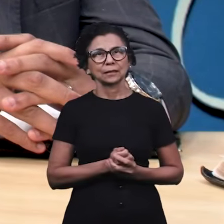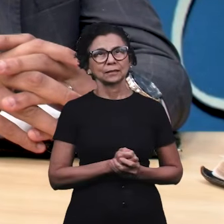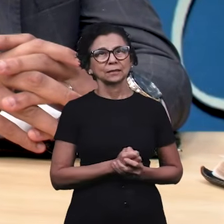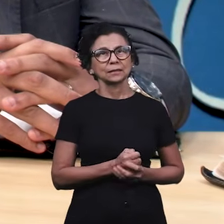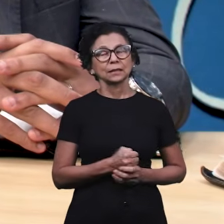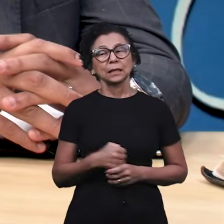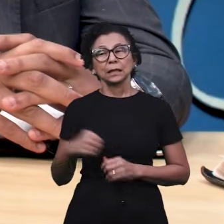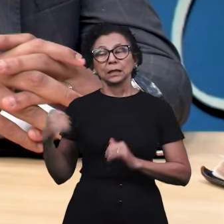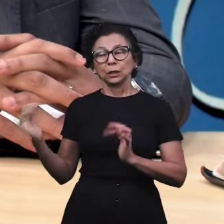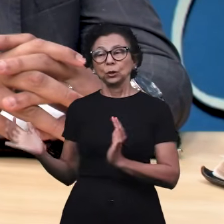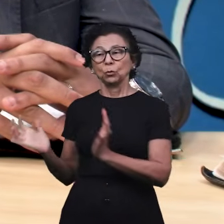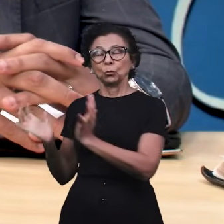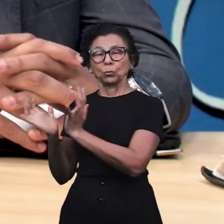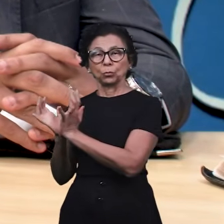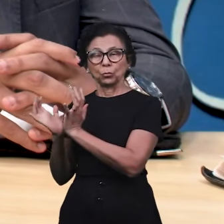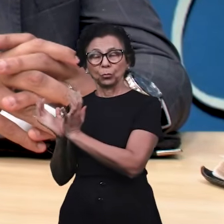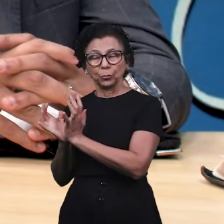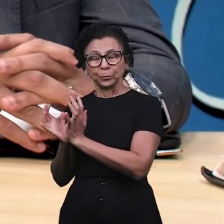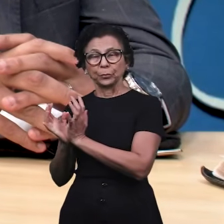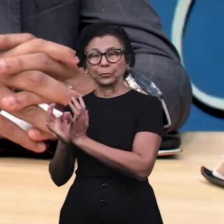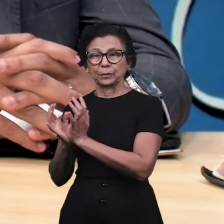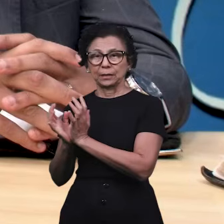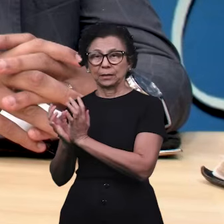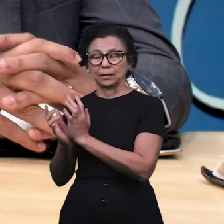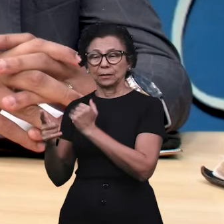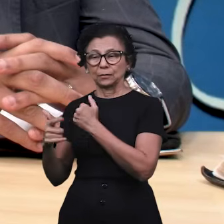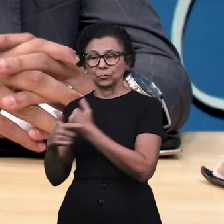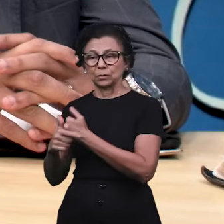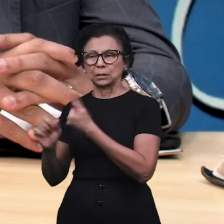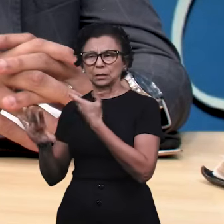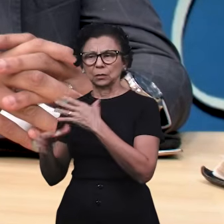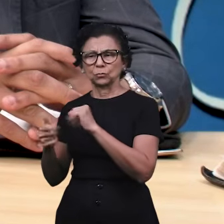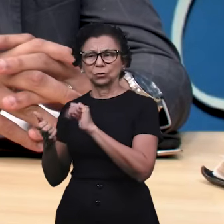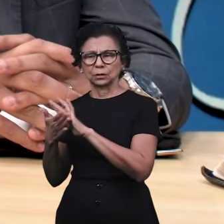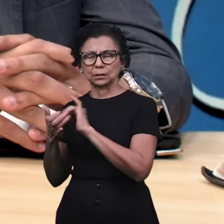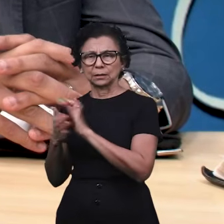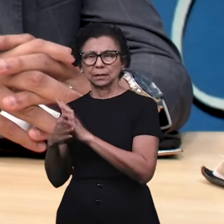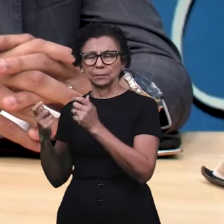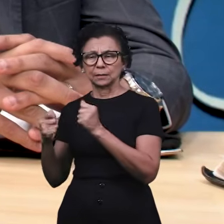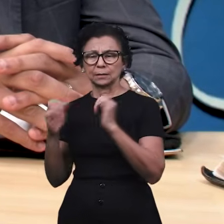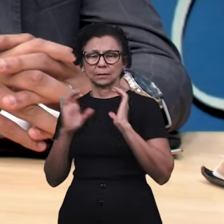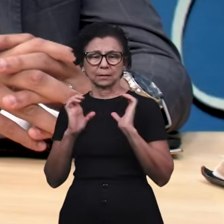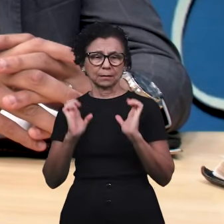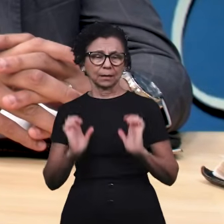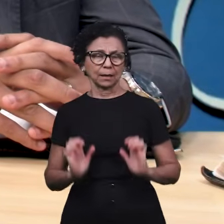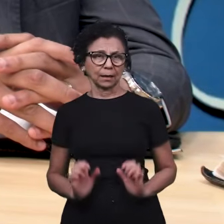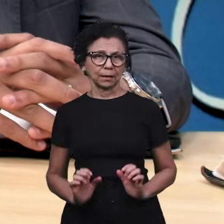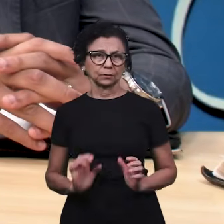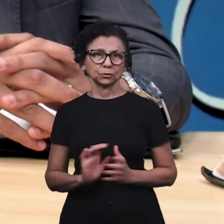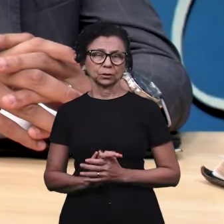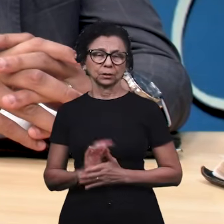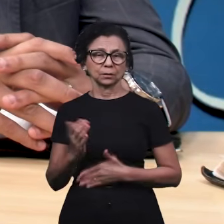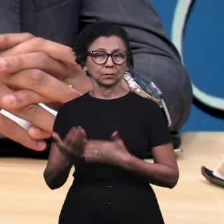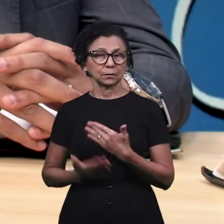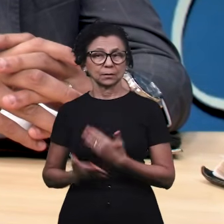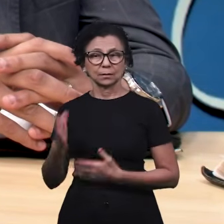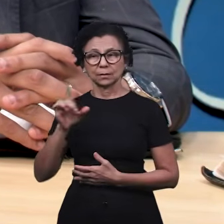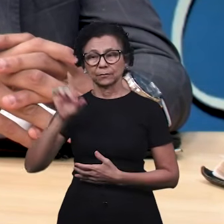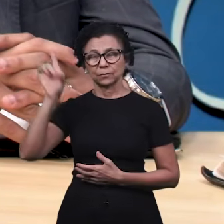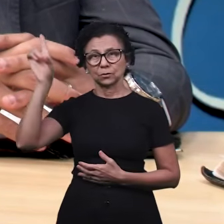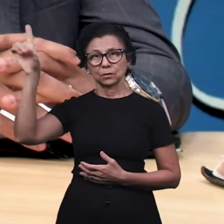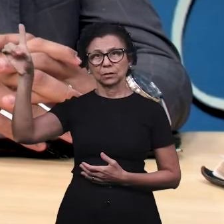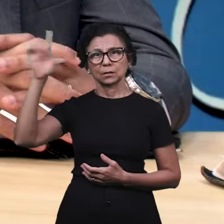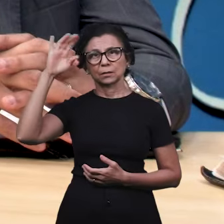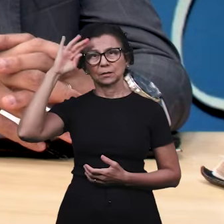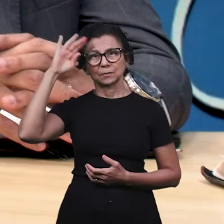passar para a igreja através do nosso comportamento, da nossa ética como servo, né, tendo um bom comportamento, principalmente no